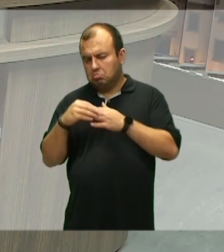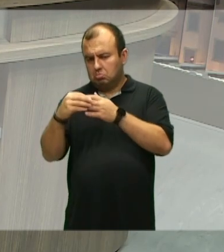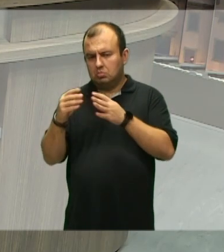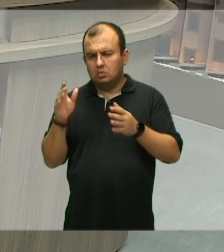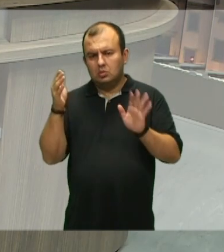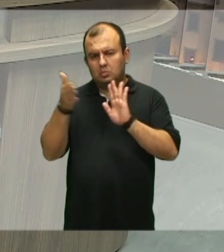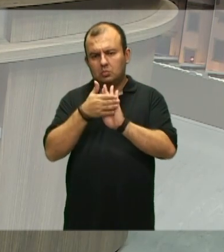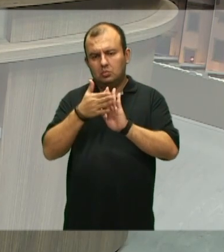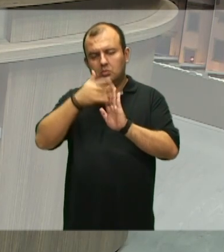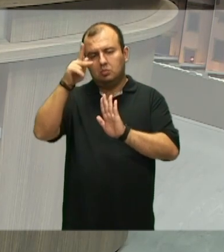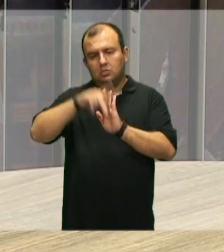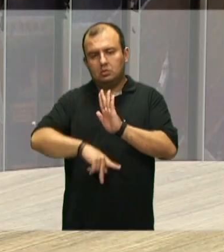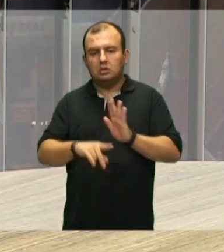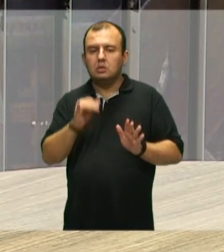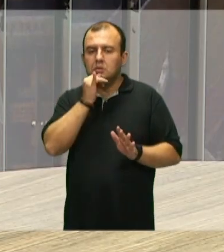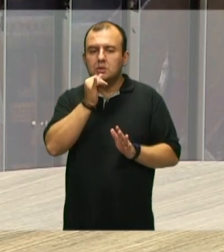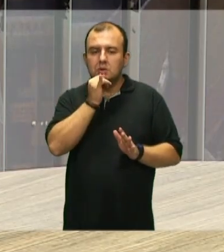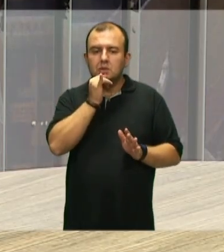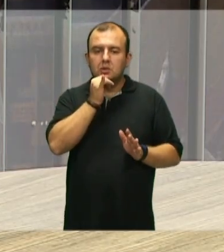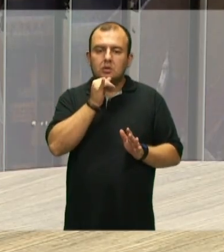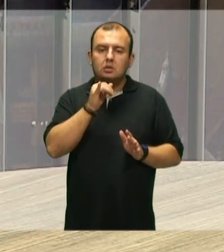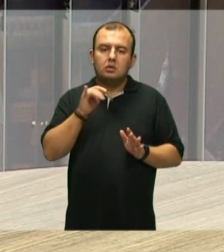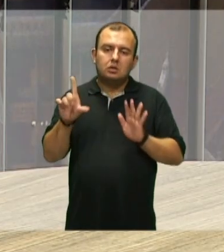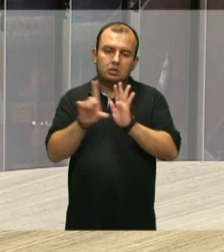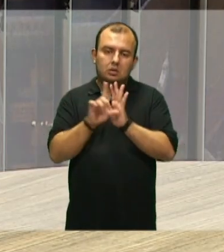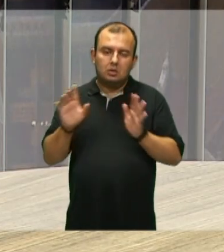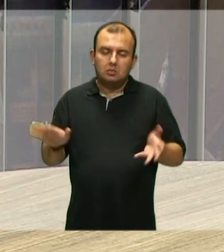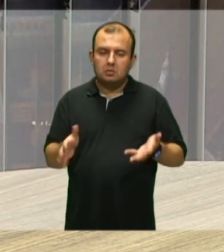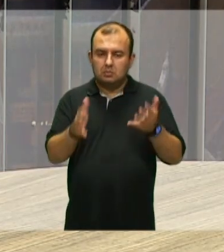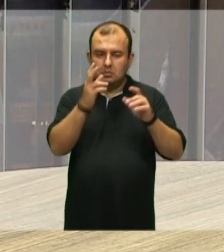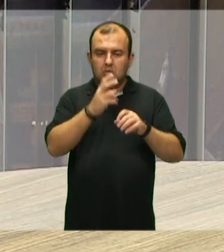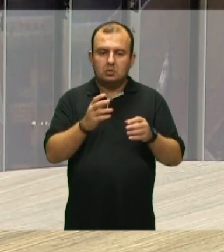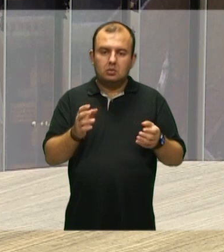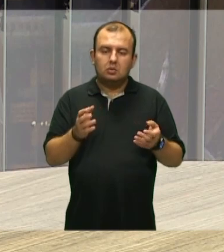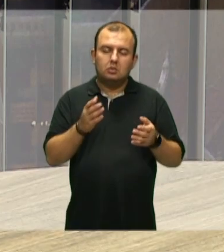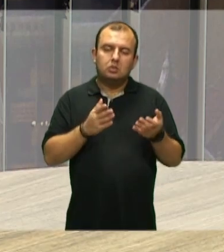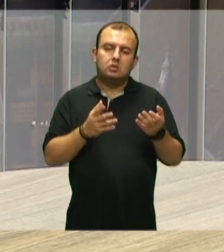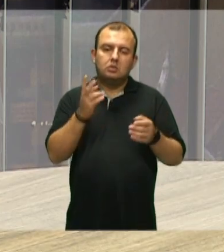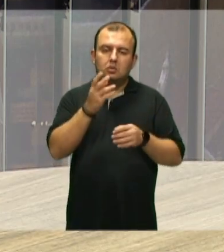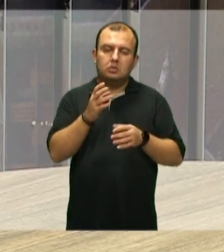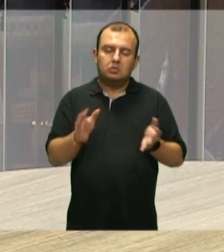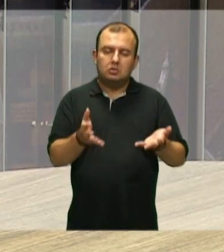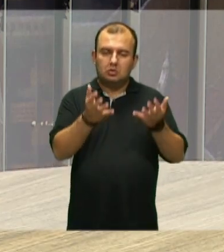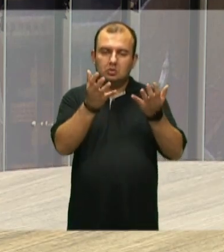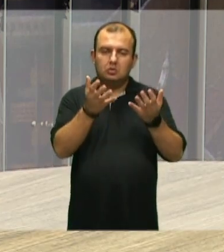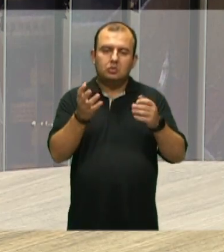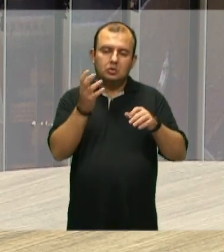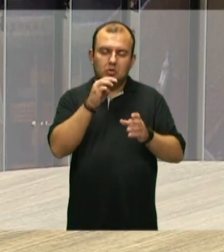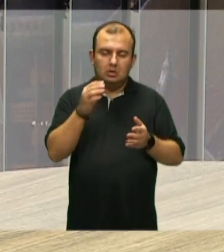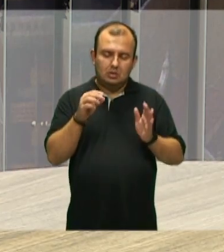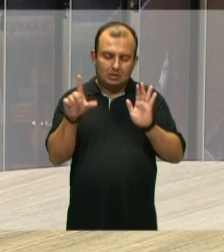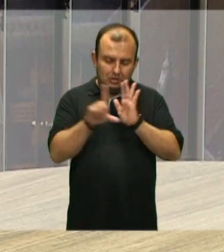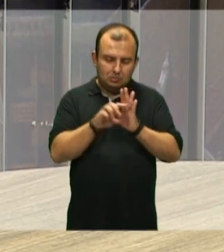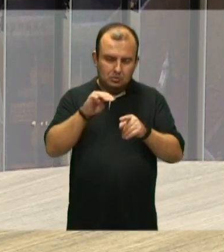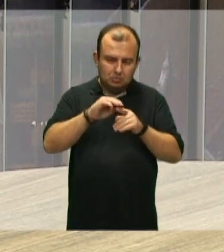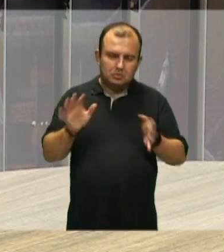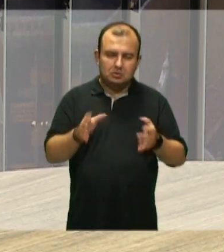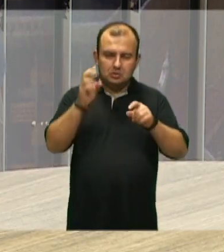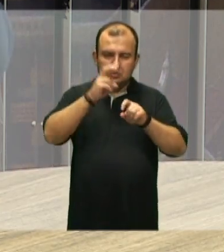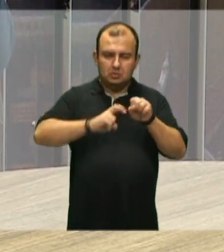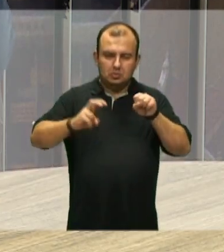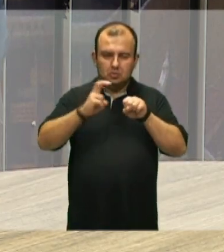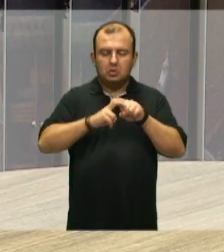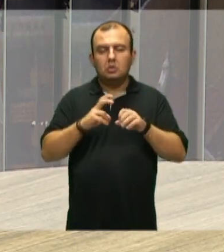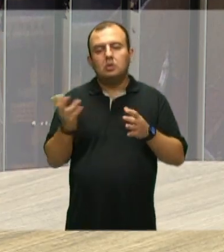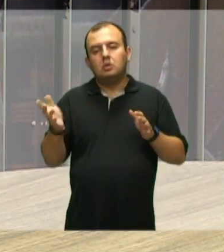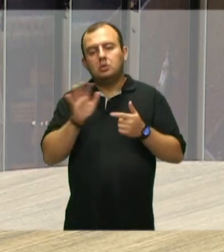né, projetos, por exemplo, esse projeto é um projeto da Lei Municipal de Incentivo à Cultura, né, que a gente foi aprovado, selecionado, e a gente vai fazer essa bateria de apresentações.